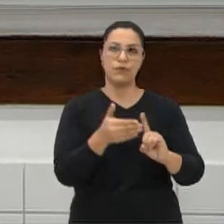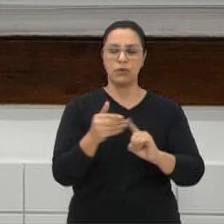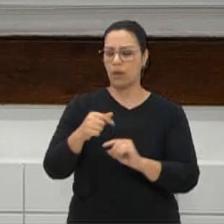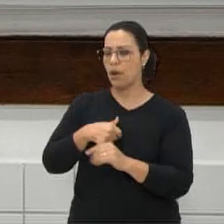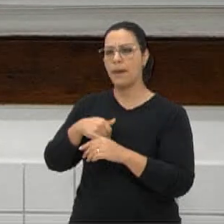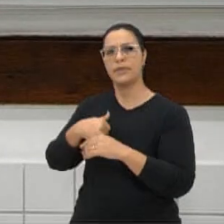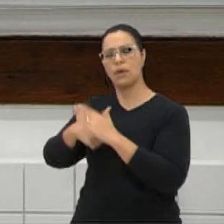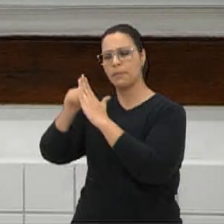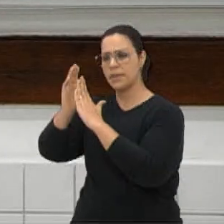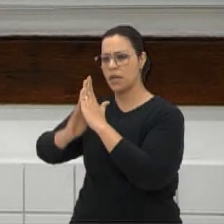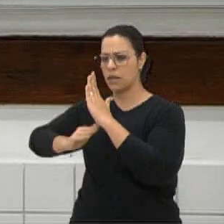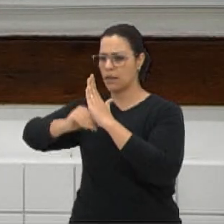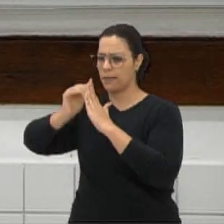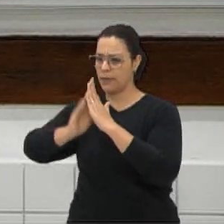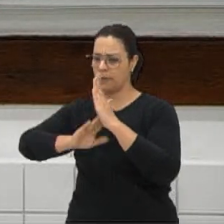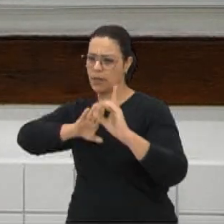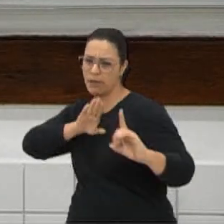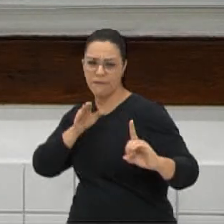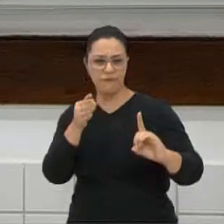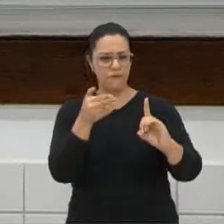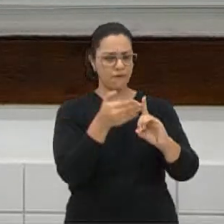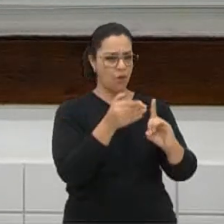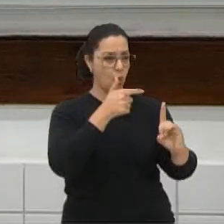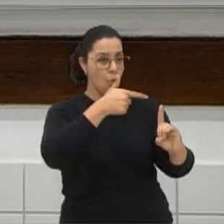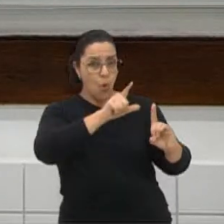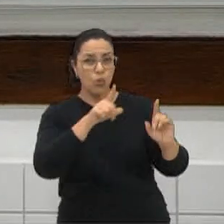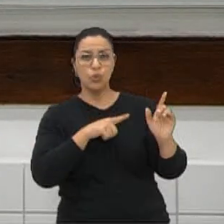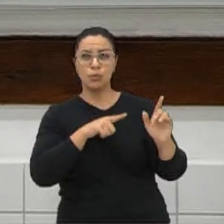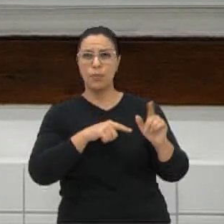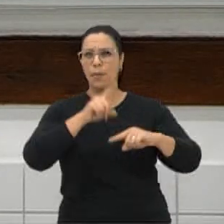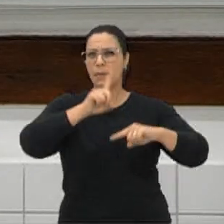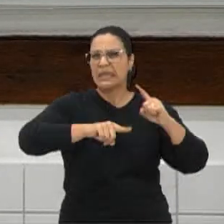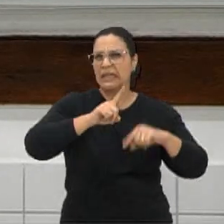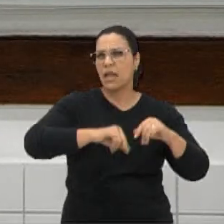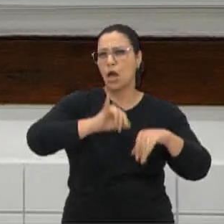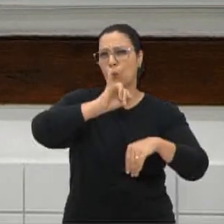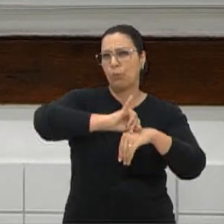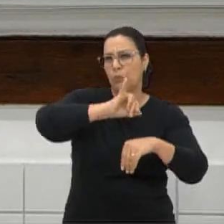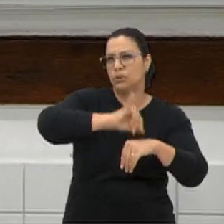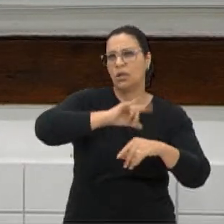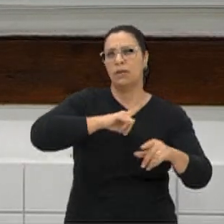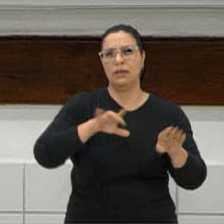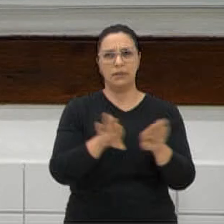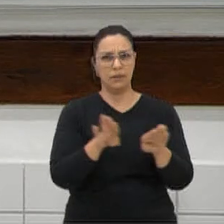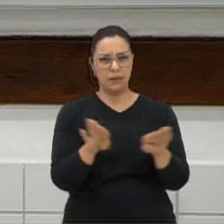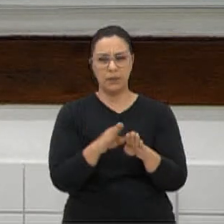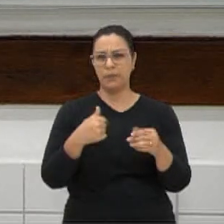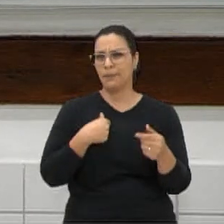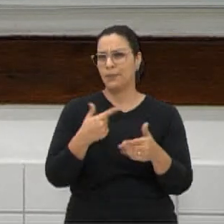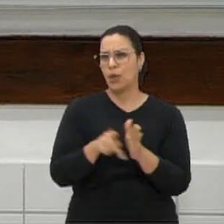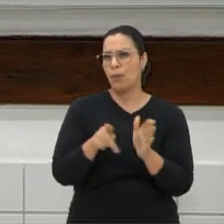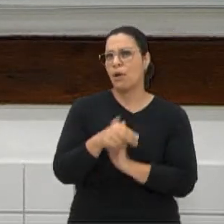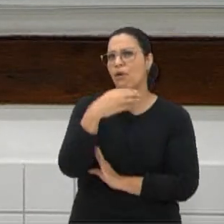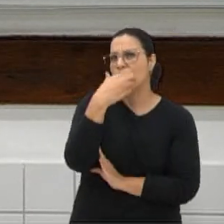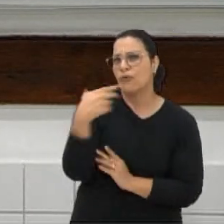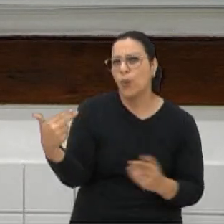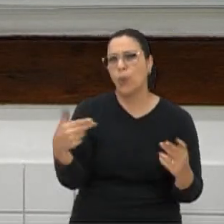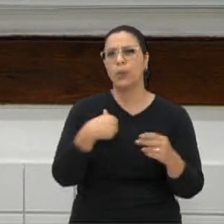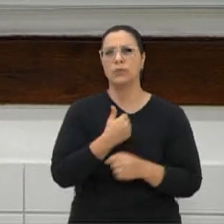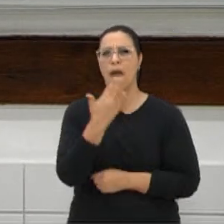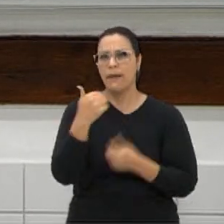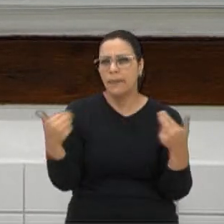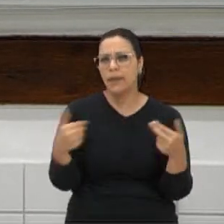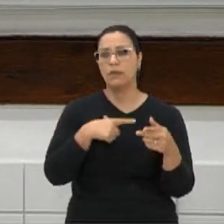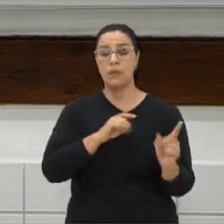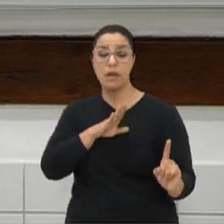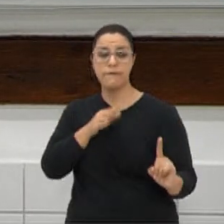Ele começa a usar esses objetos inanimados ou objetos de frutas, coisas assim, eles